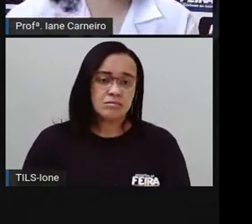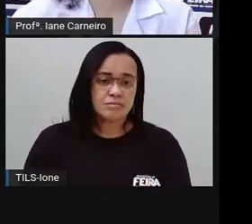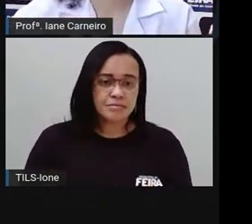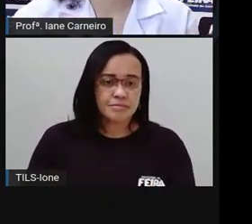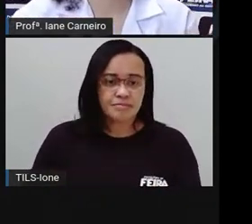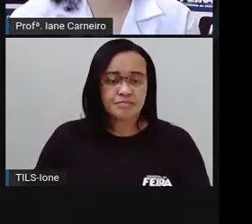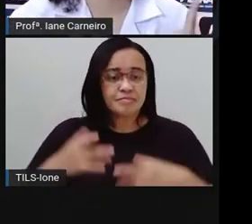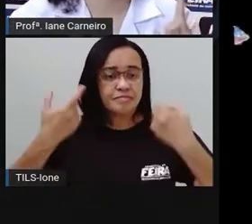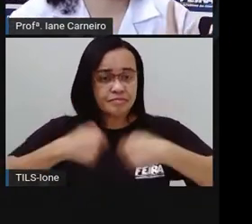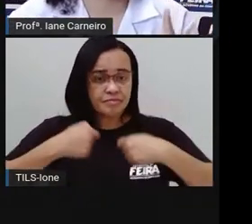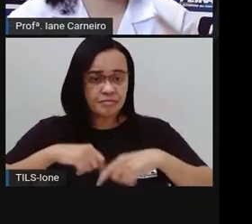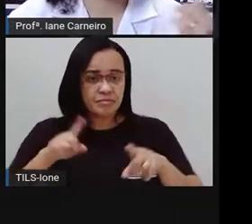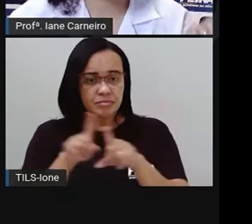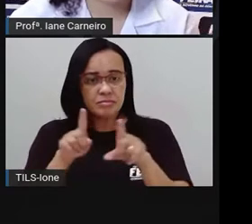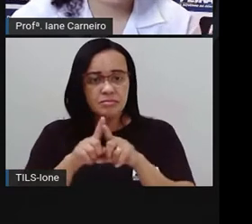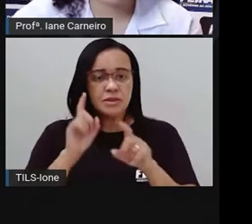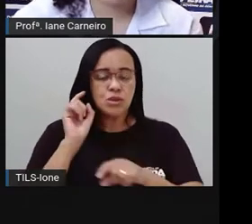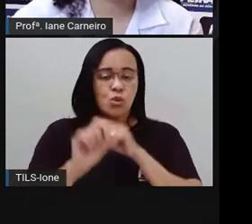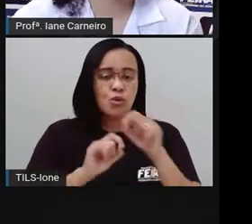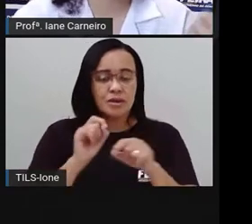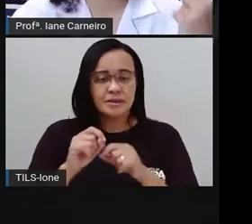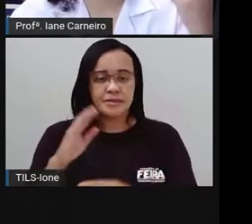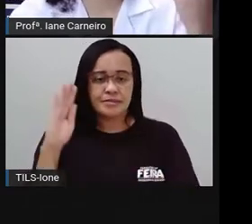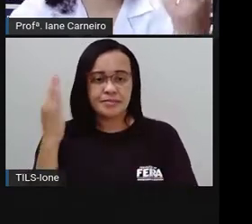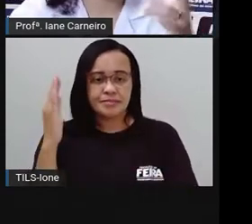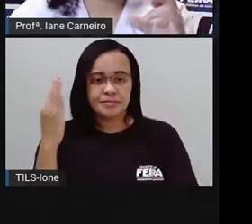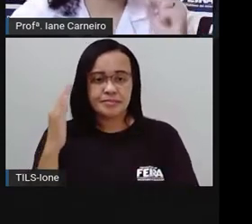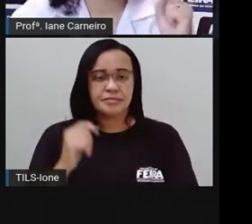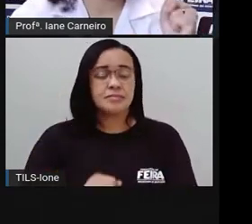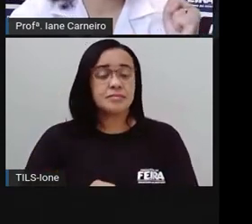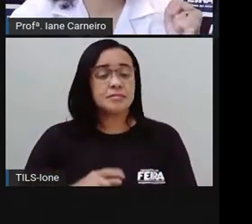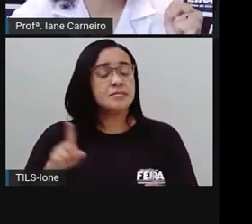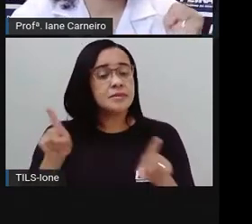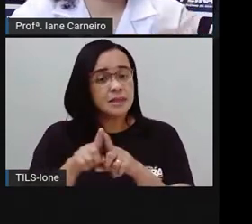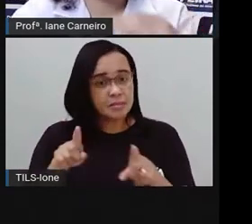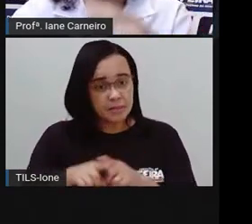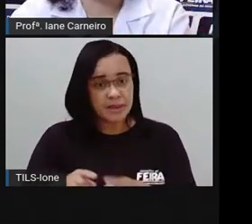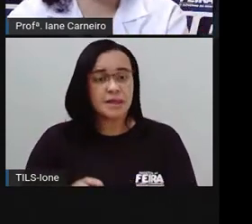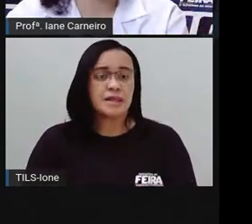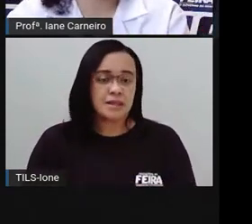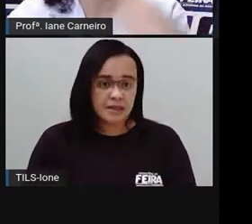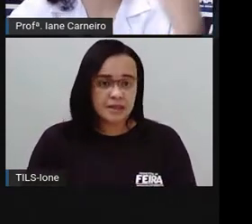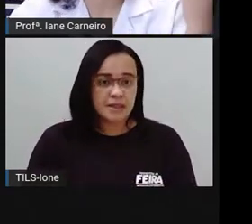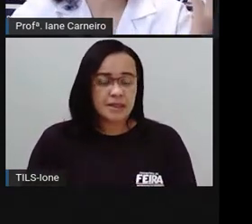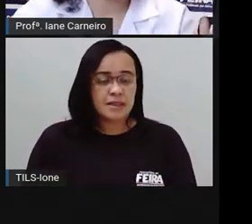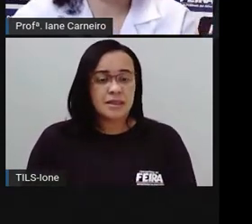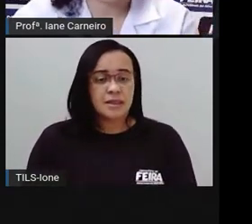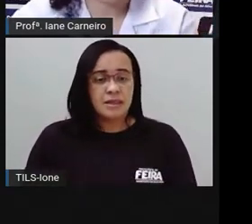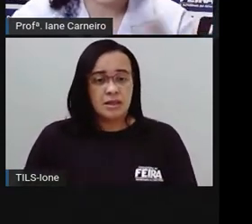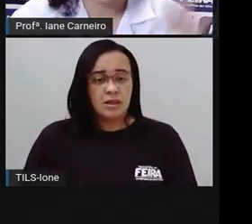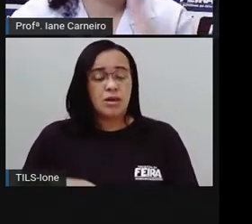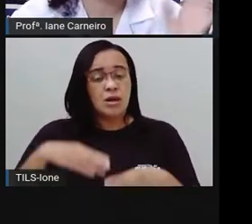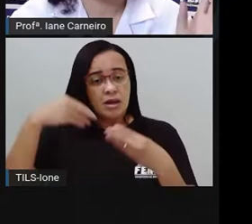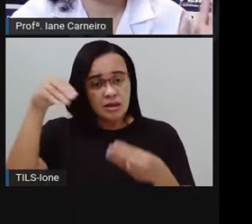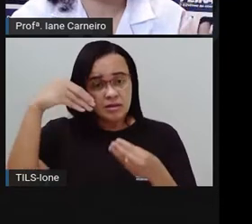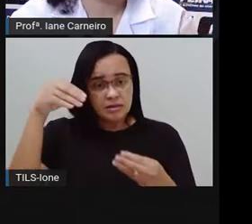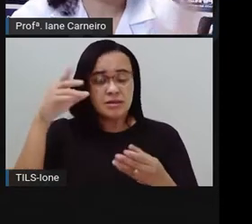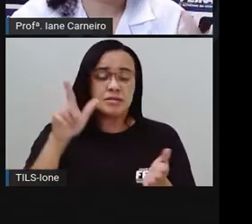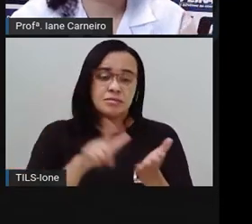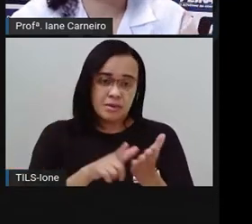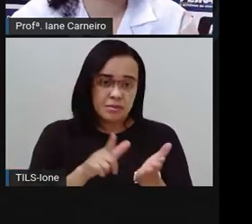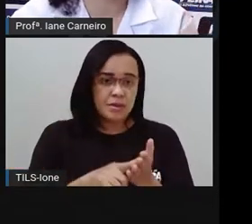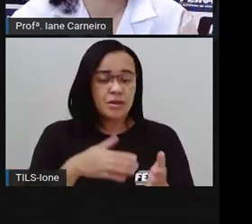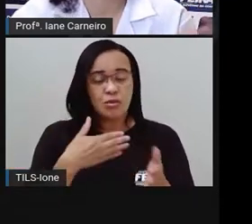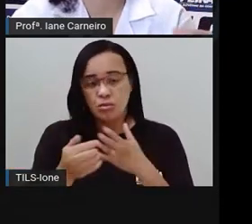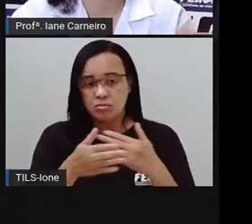vai precisar de, além do palito de picolé, do rolo, né, de papel, de revista ou papel, qualquer